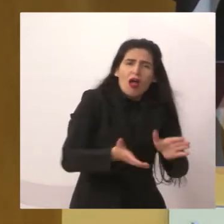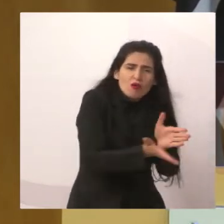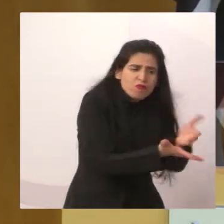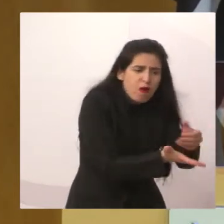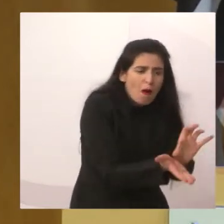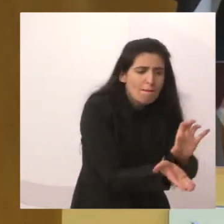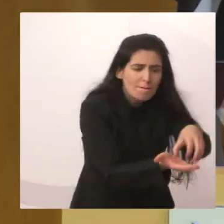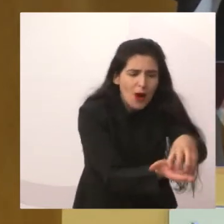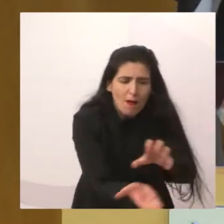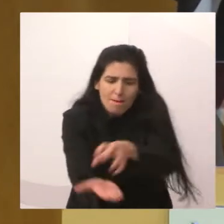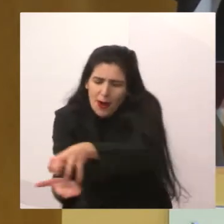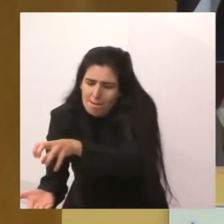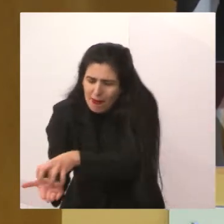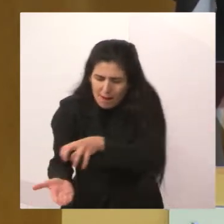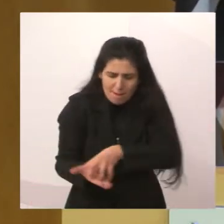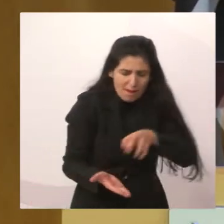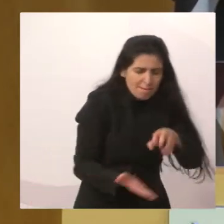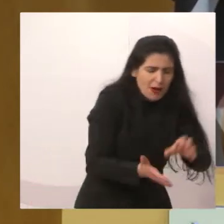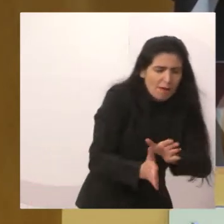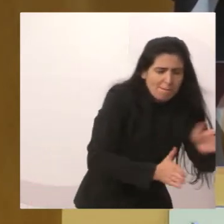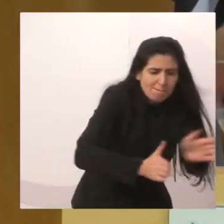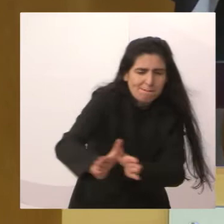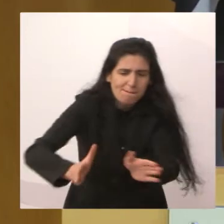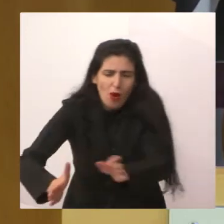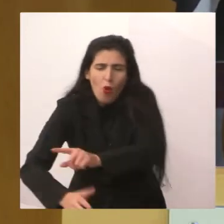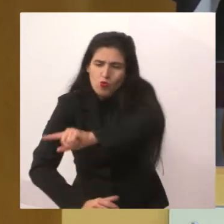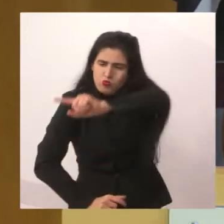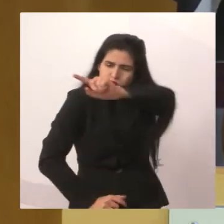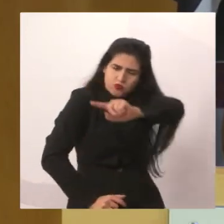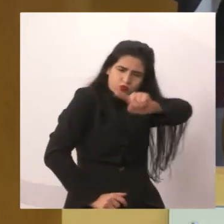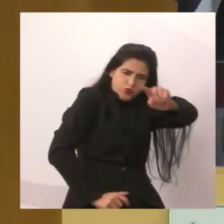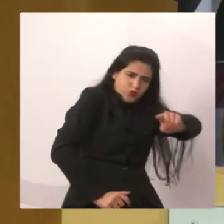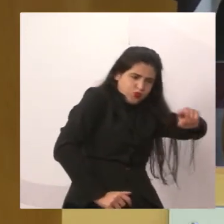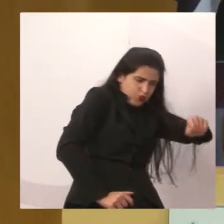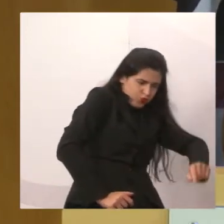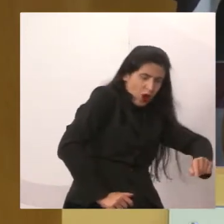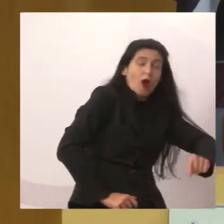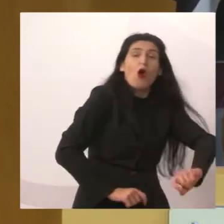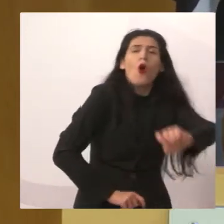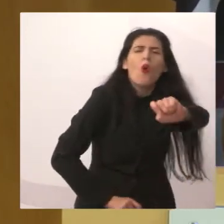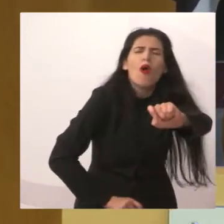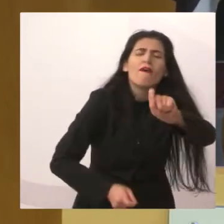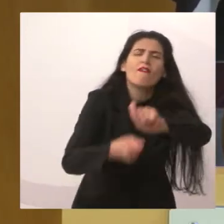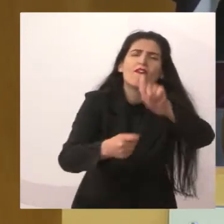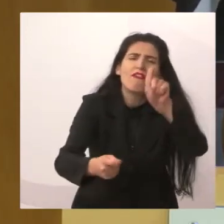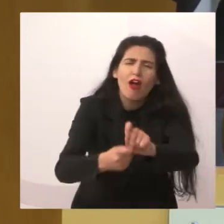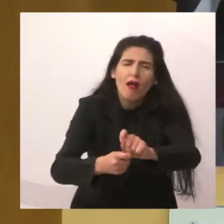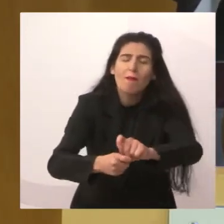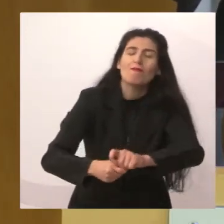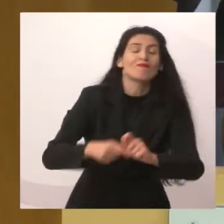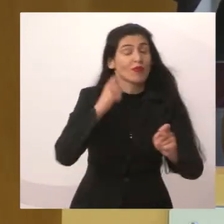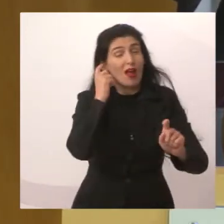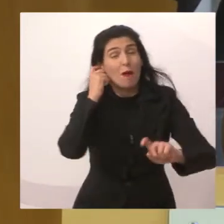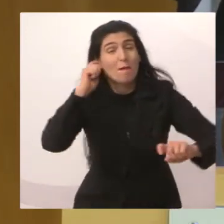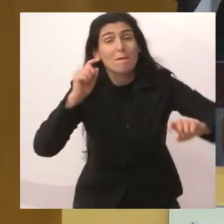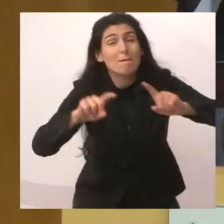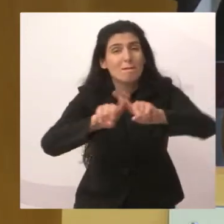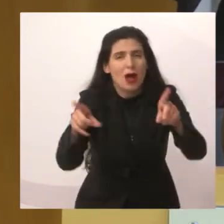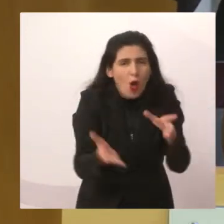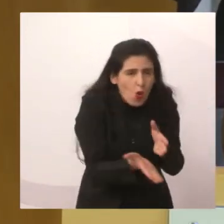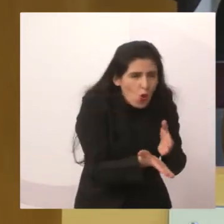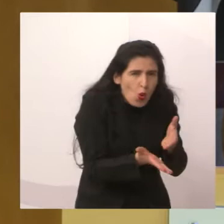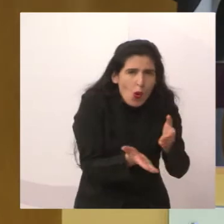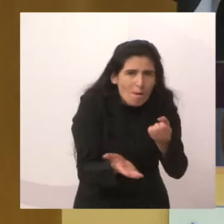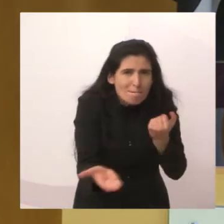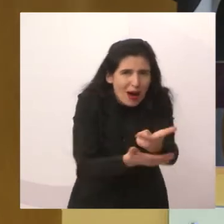O que foi feito naquela época? Foi feita uma projeção, foi aplicado o recurso, porém não foi pago. Foi